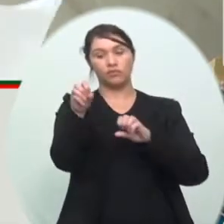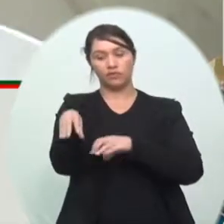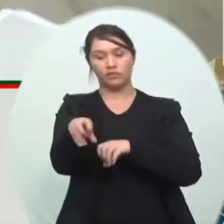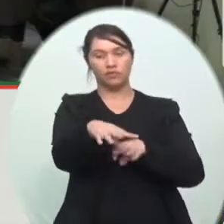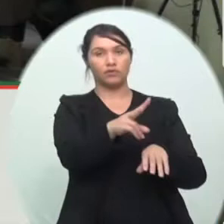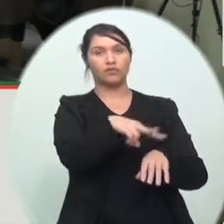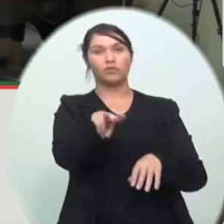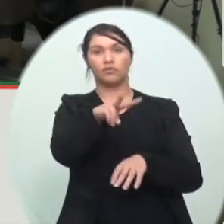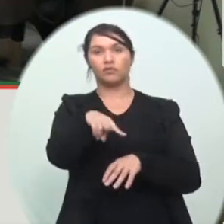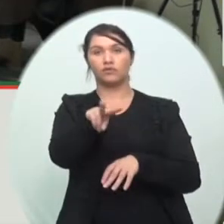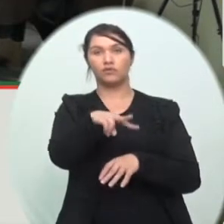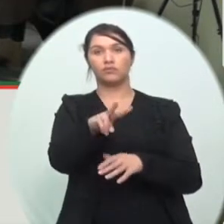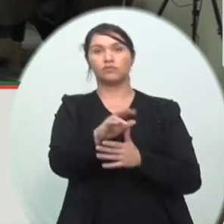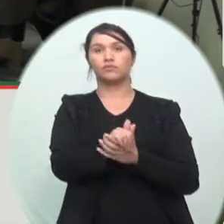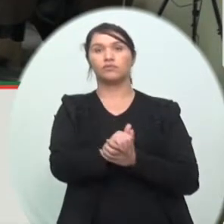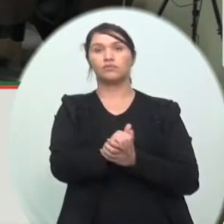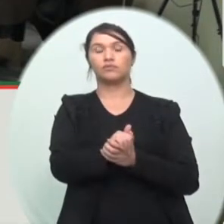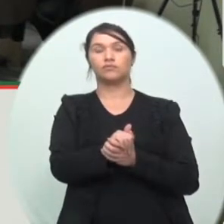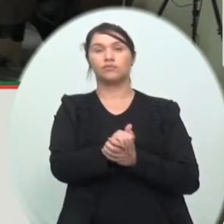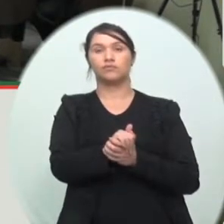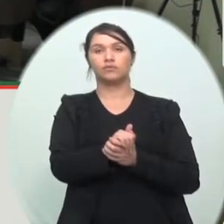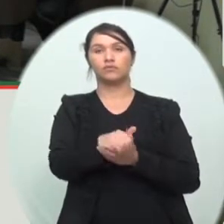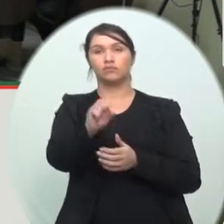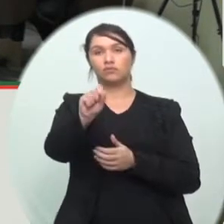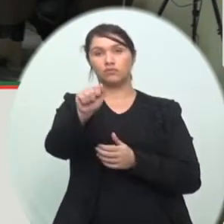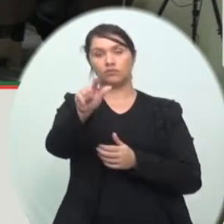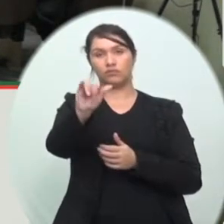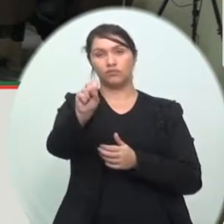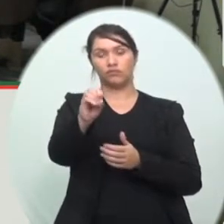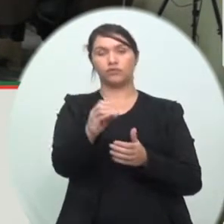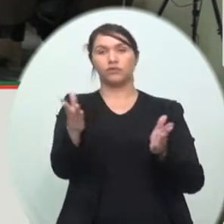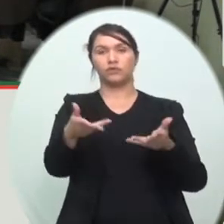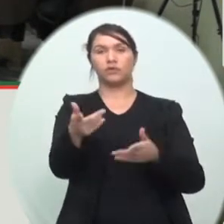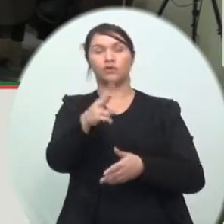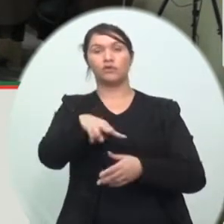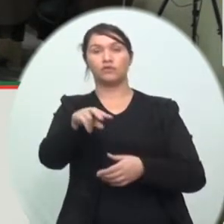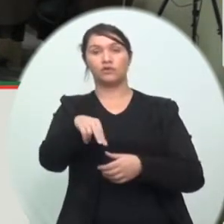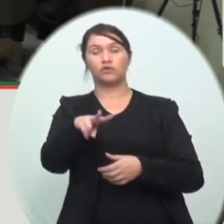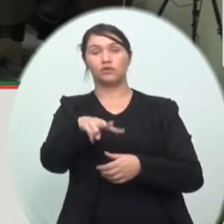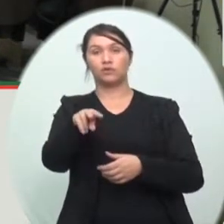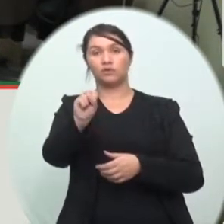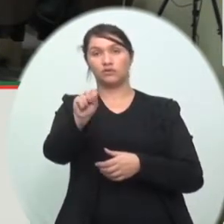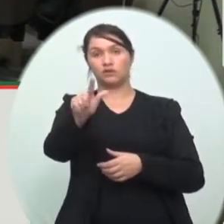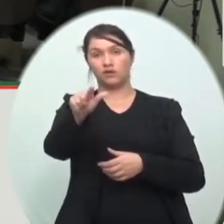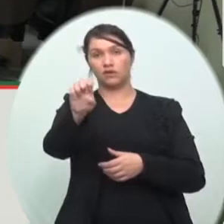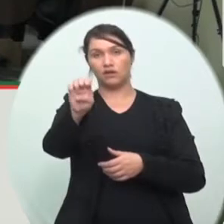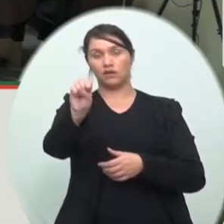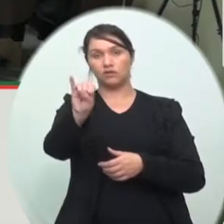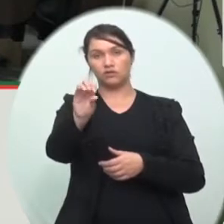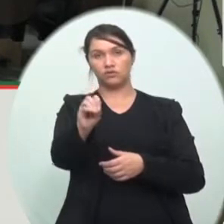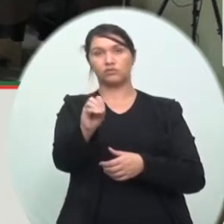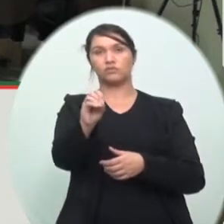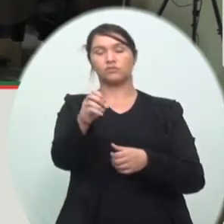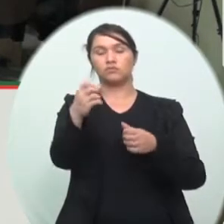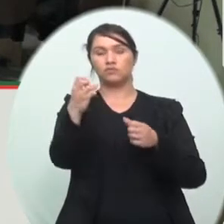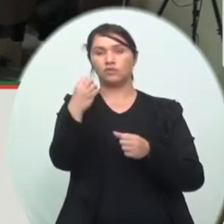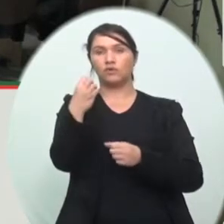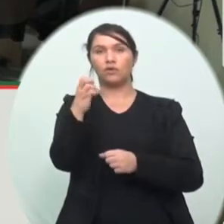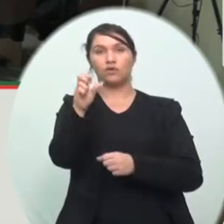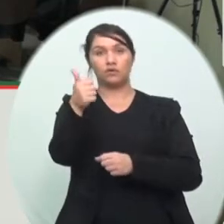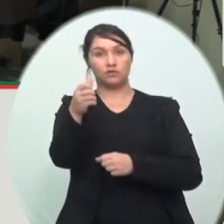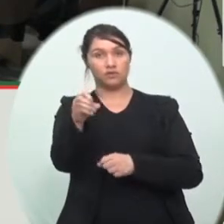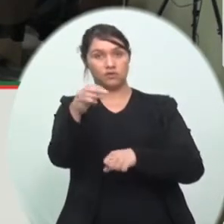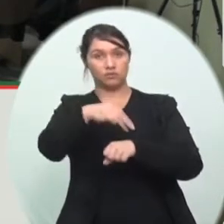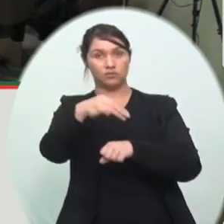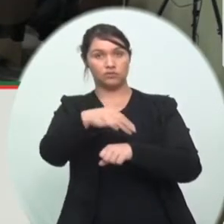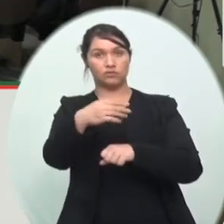PSD. A moção está em discussão. Com a palavra o vereador proponente, vereador Salésio Lima. Vossa Excelência dispõe de